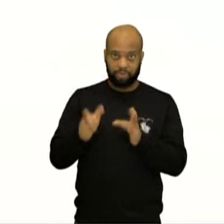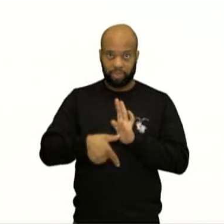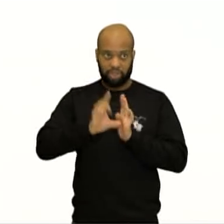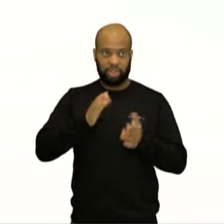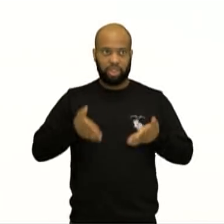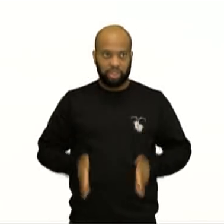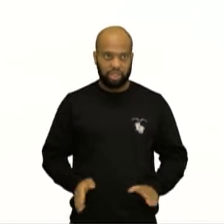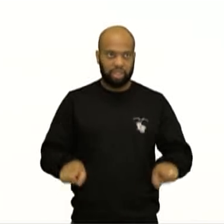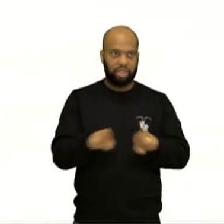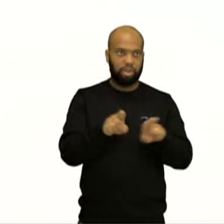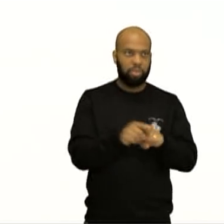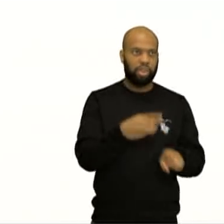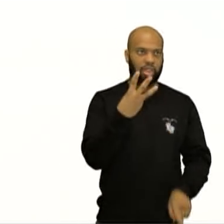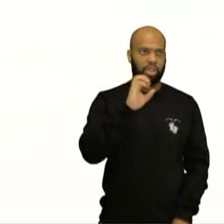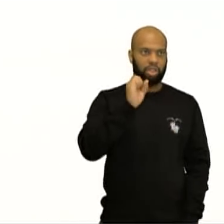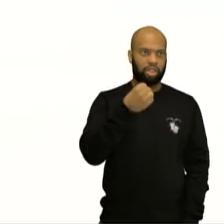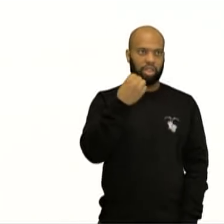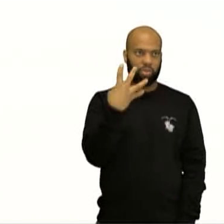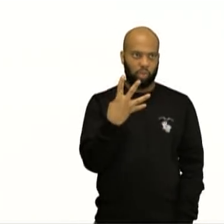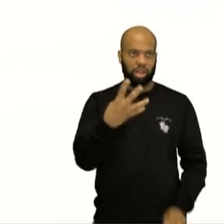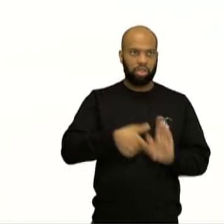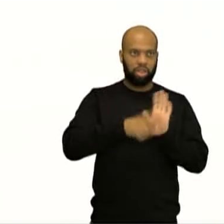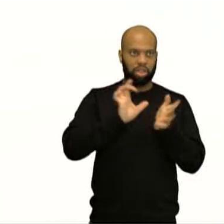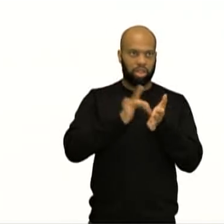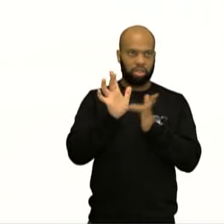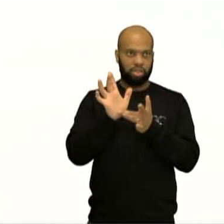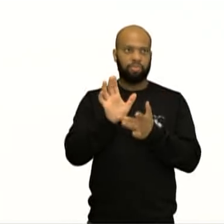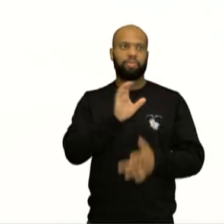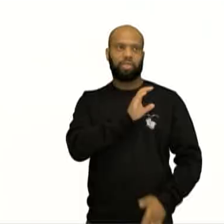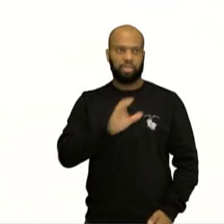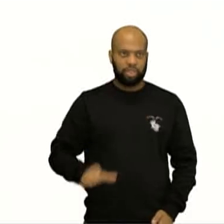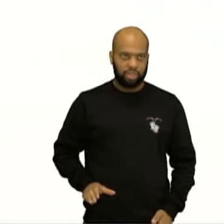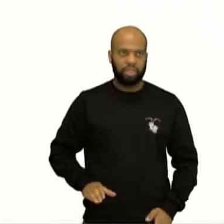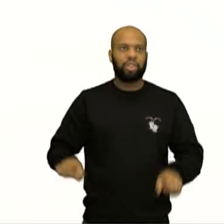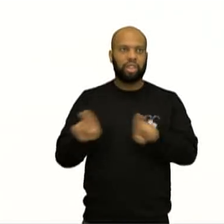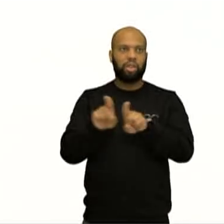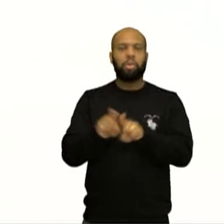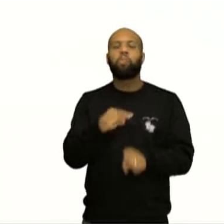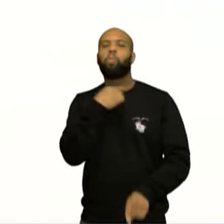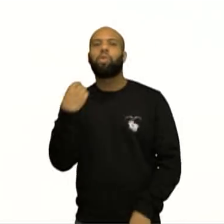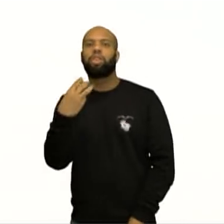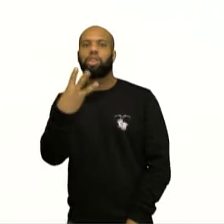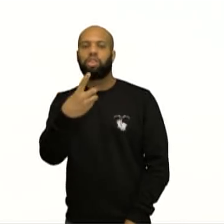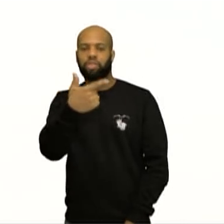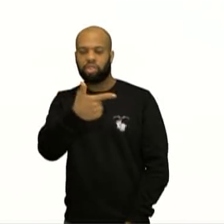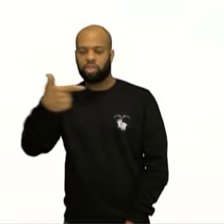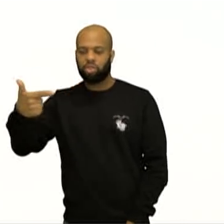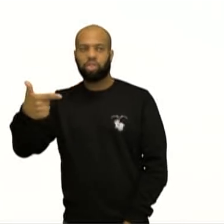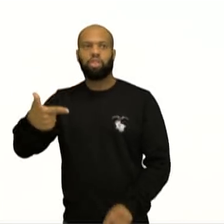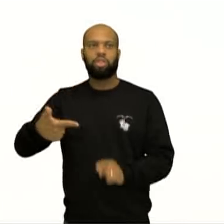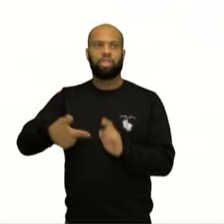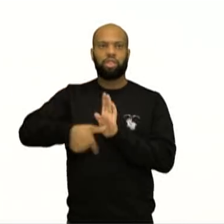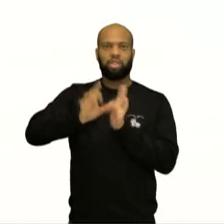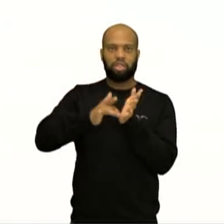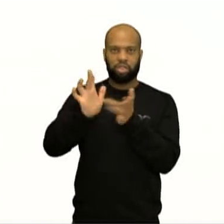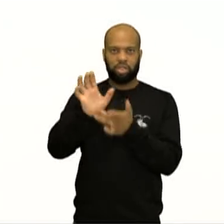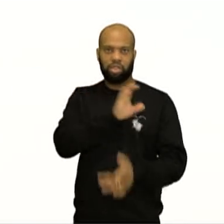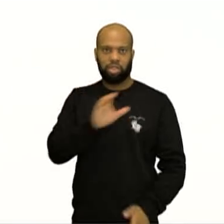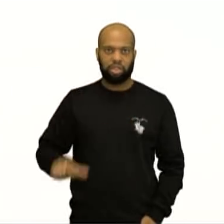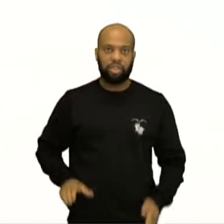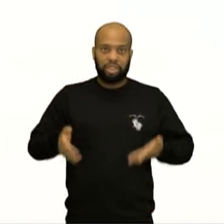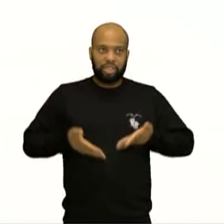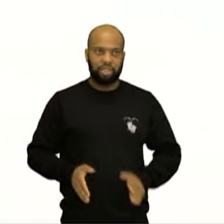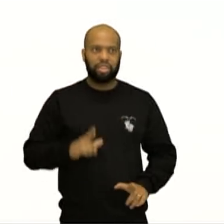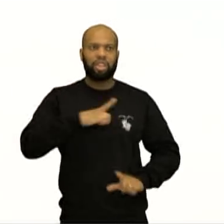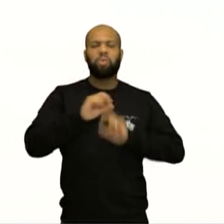a.C. e faleceu em 322 a.C. Então, qual das alternativas descreve a idade de